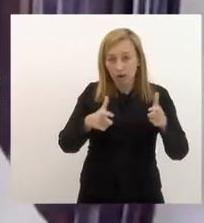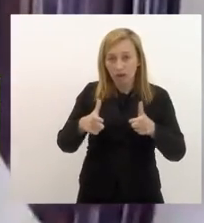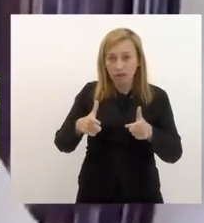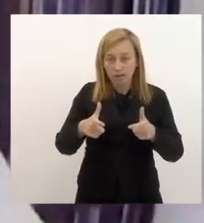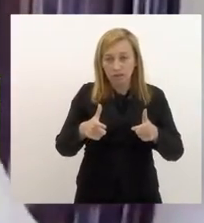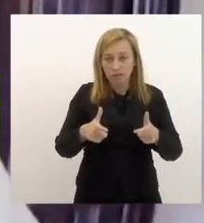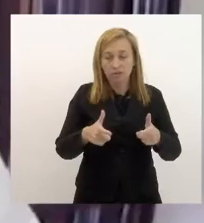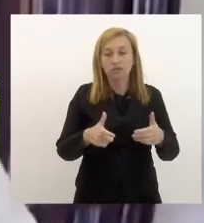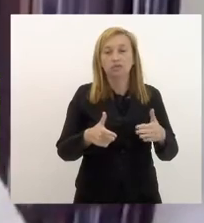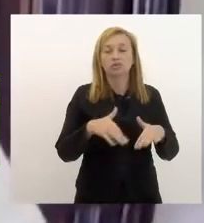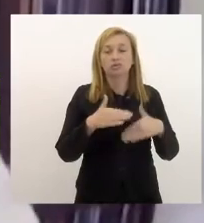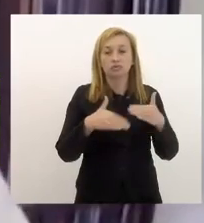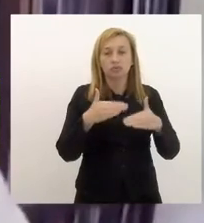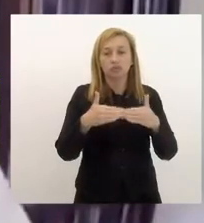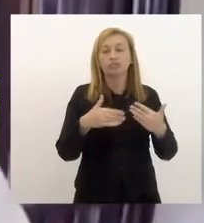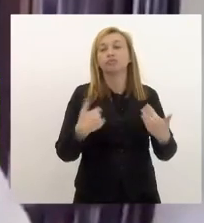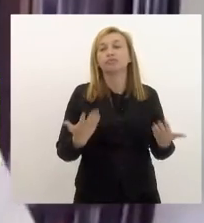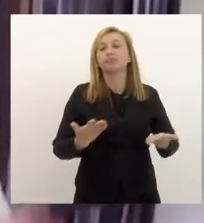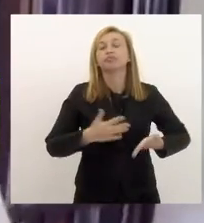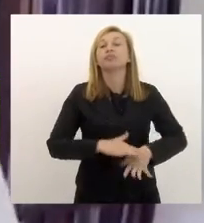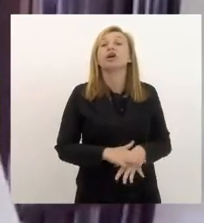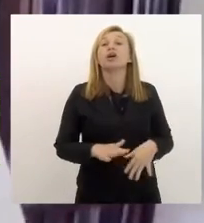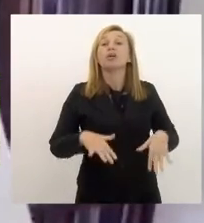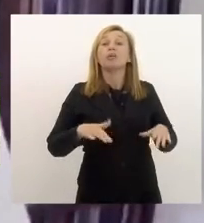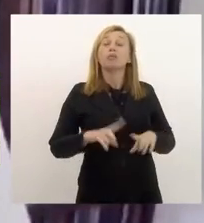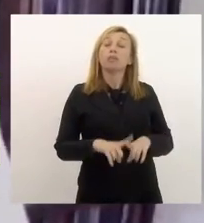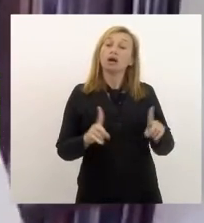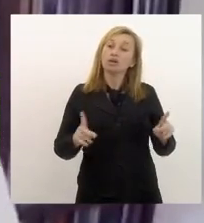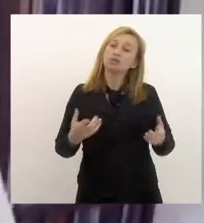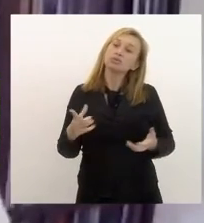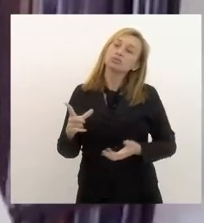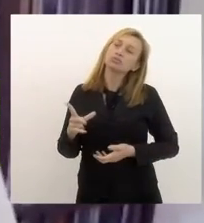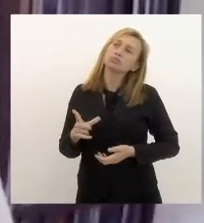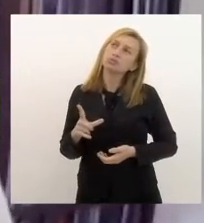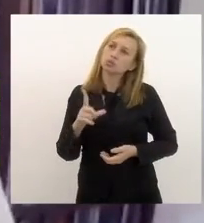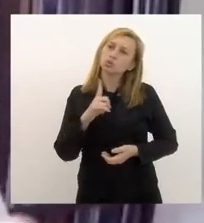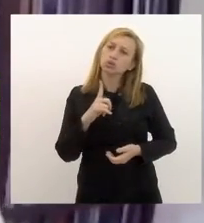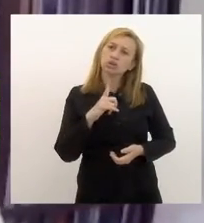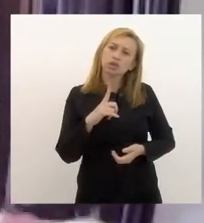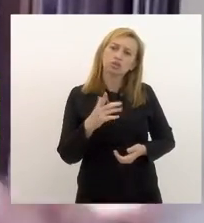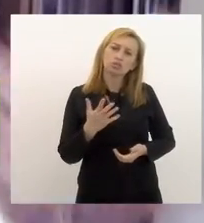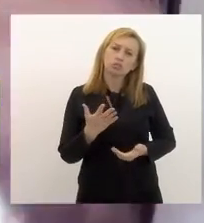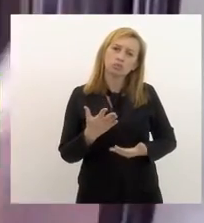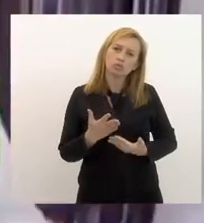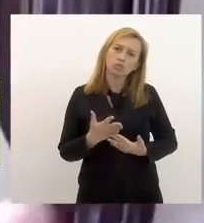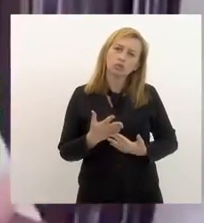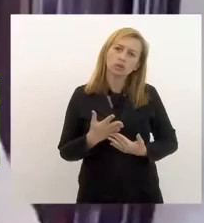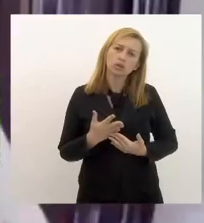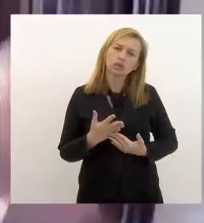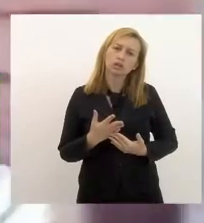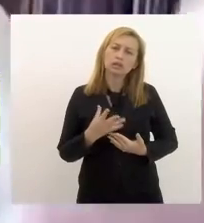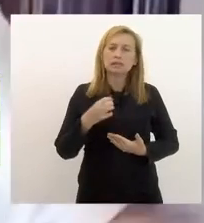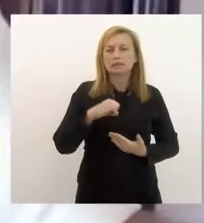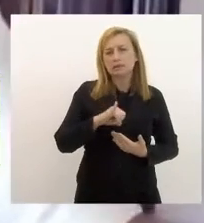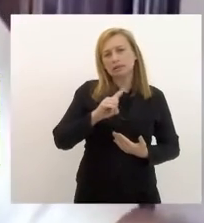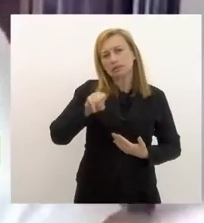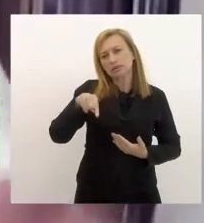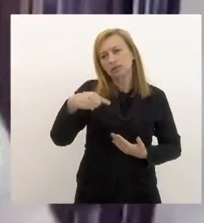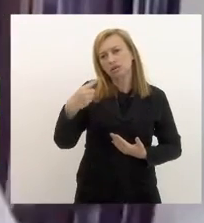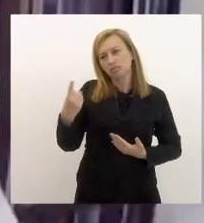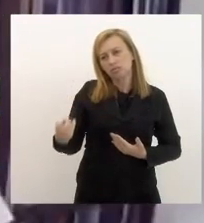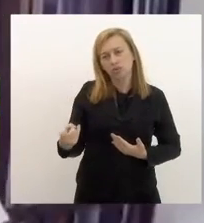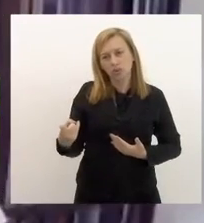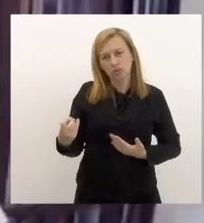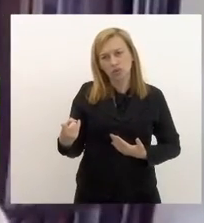não digo vento mas é eu tenho sim depois que